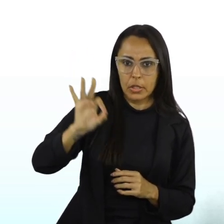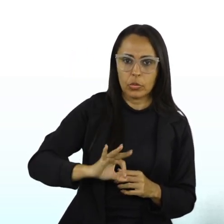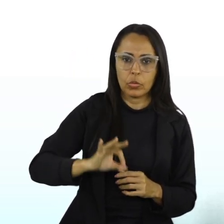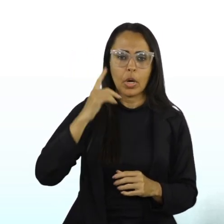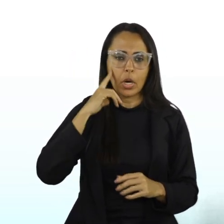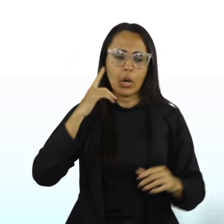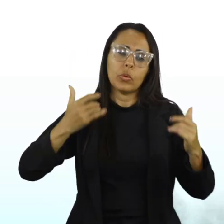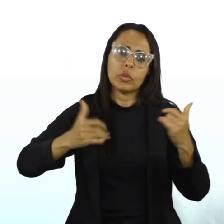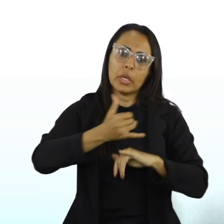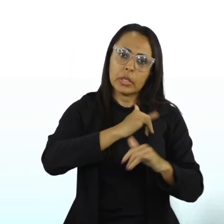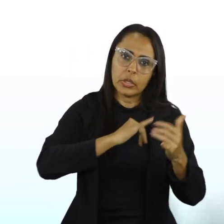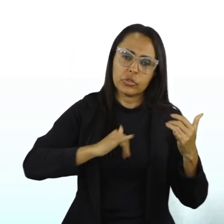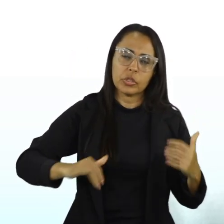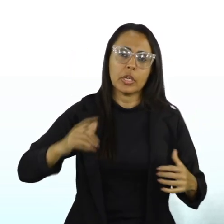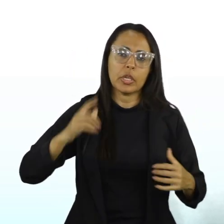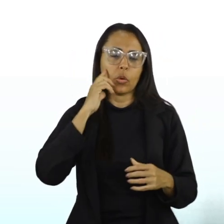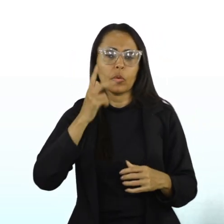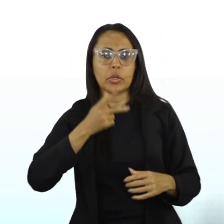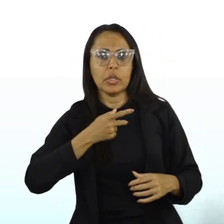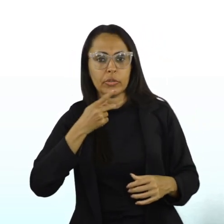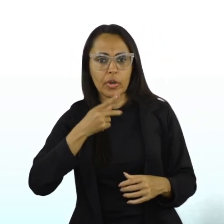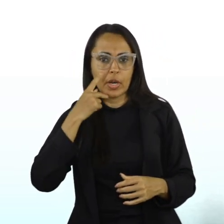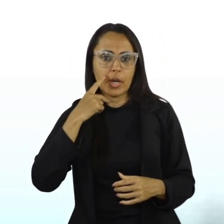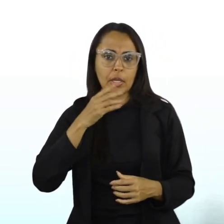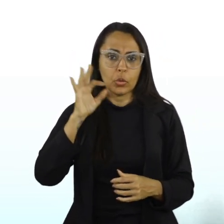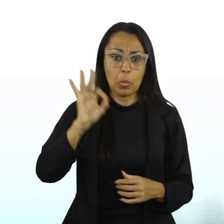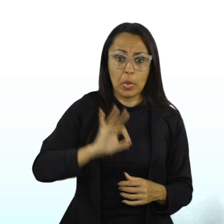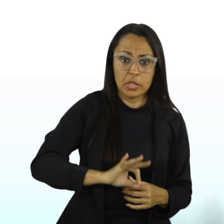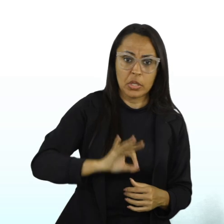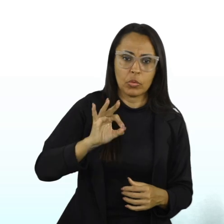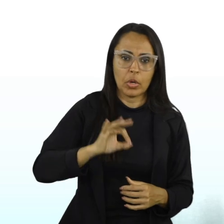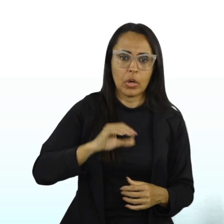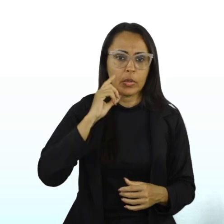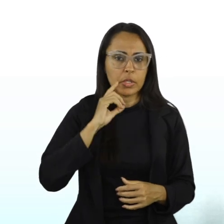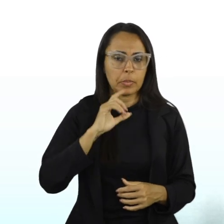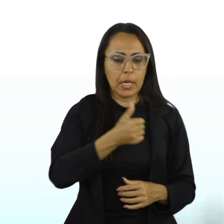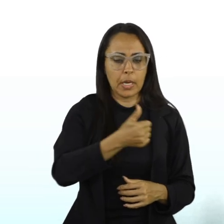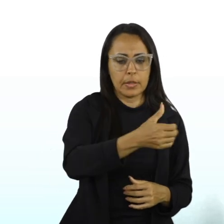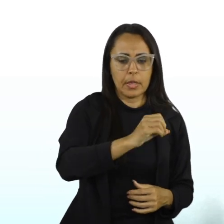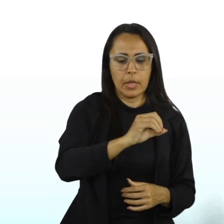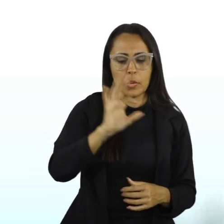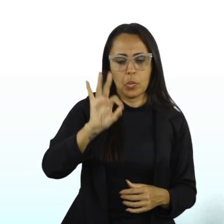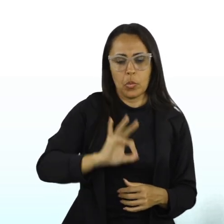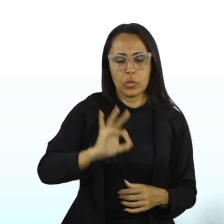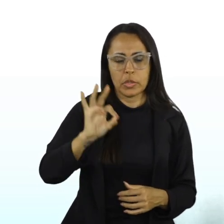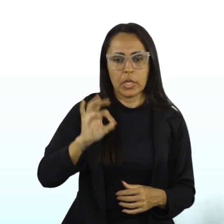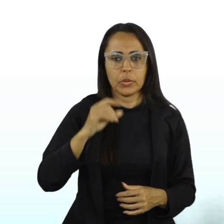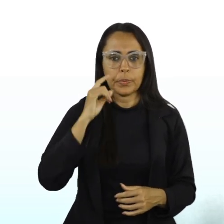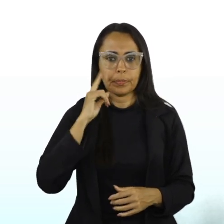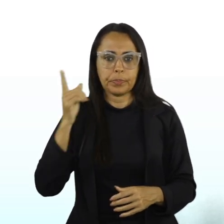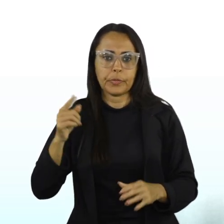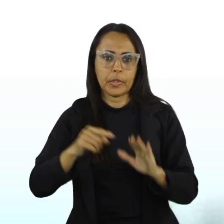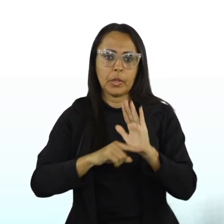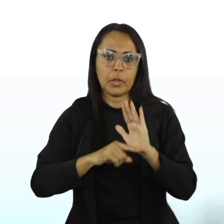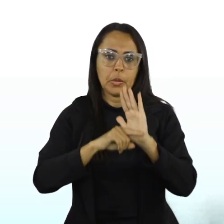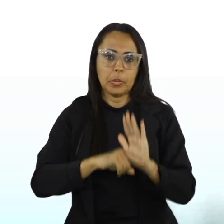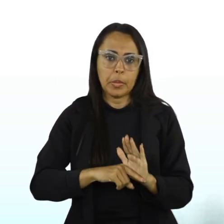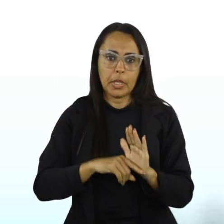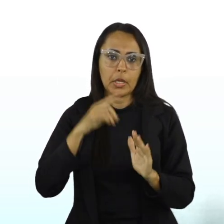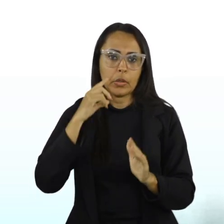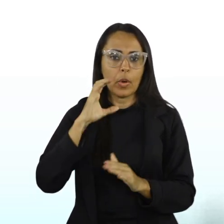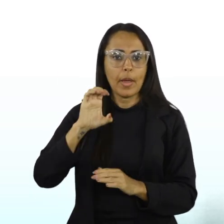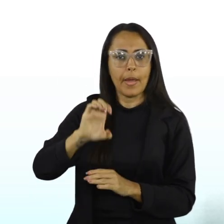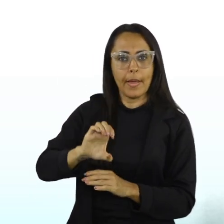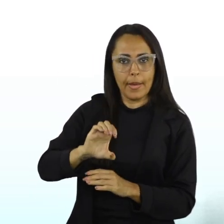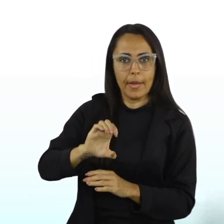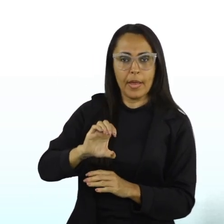foi dissipada. Então, quando ele fala desse percentual dessa energia, você vai pegar 100% menos o